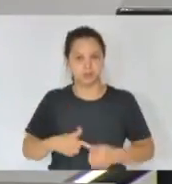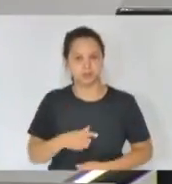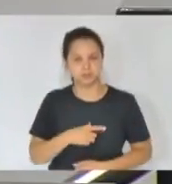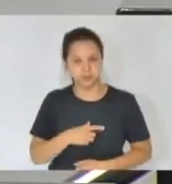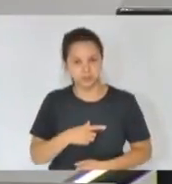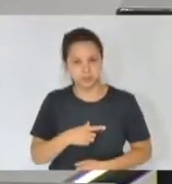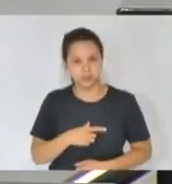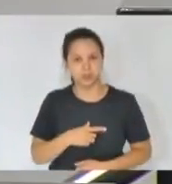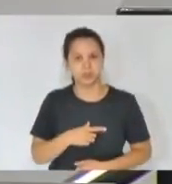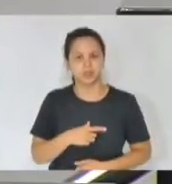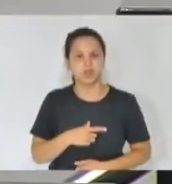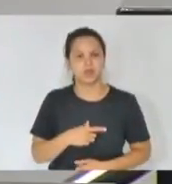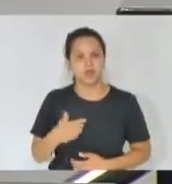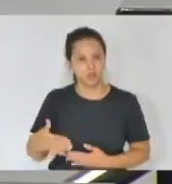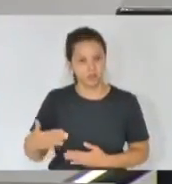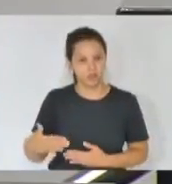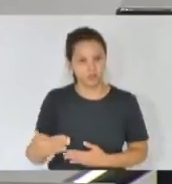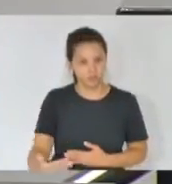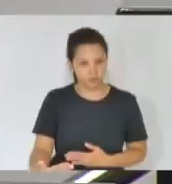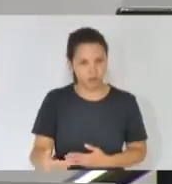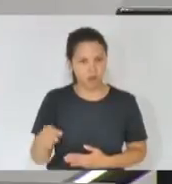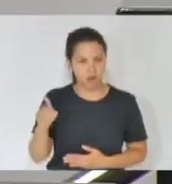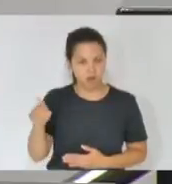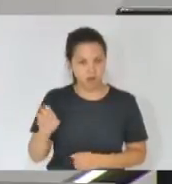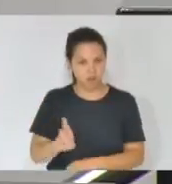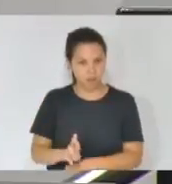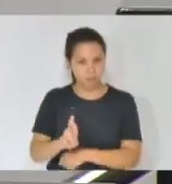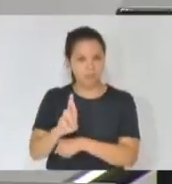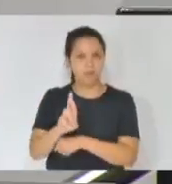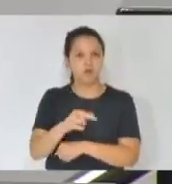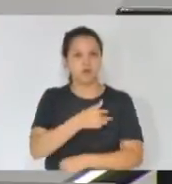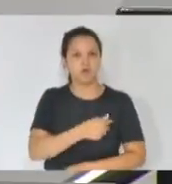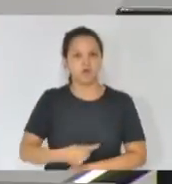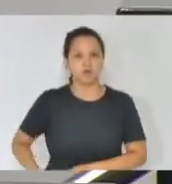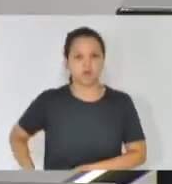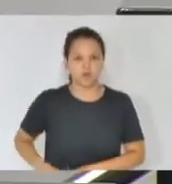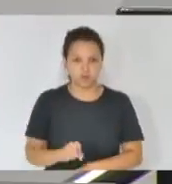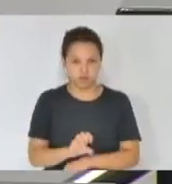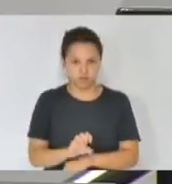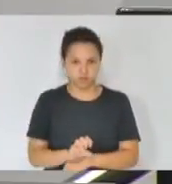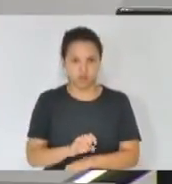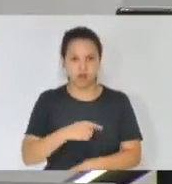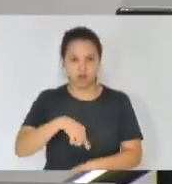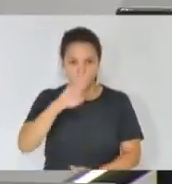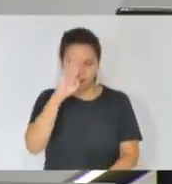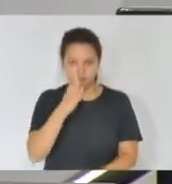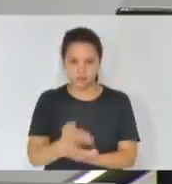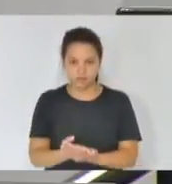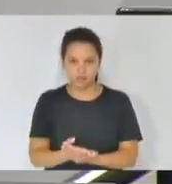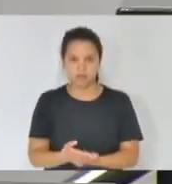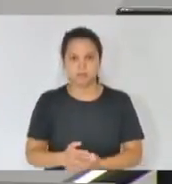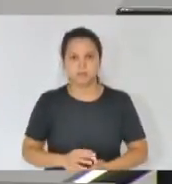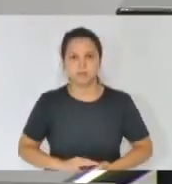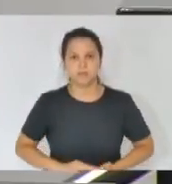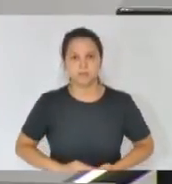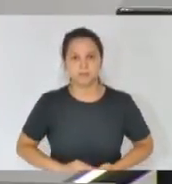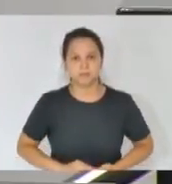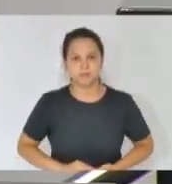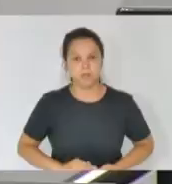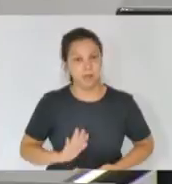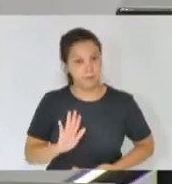logo comanda, irá comandar o governo do Estado. A gente acredita nisso, a gente trabalha para isso. Mas até